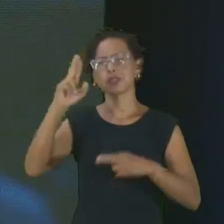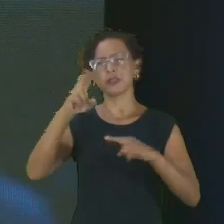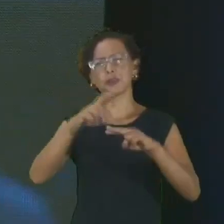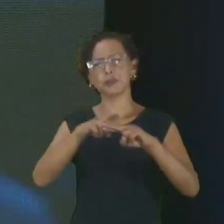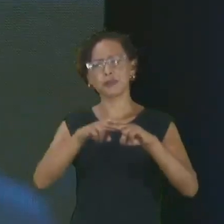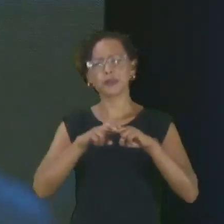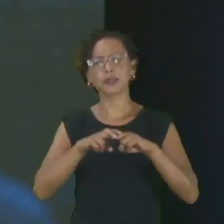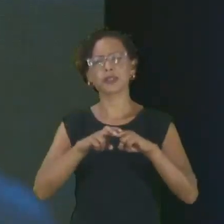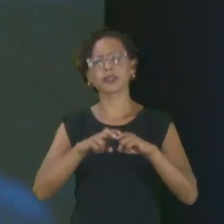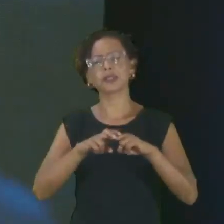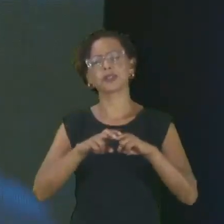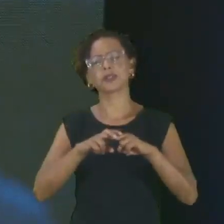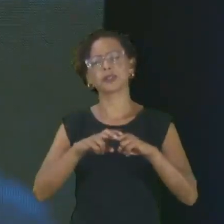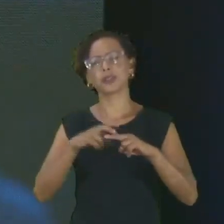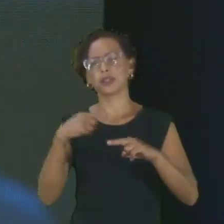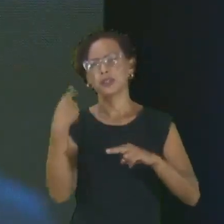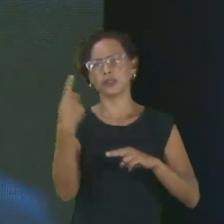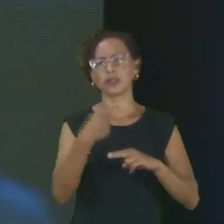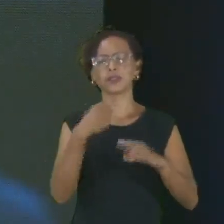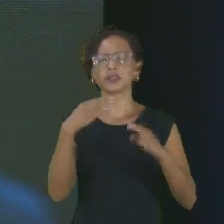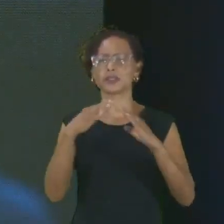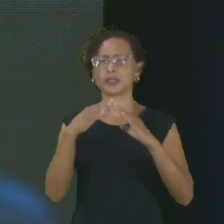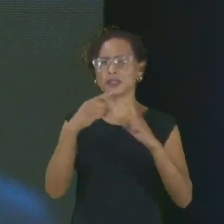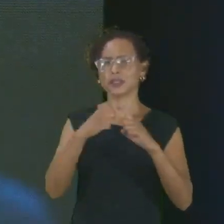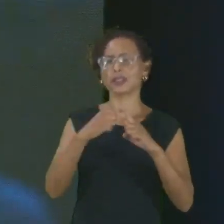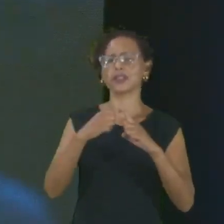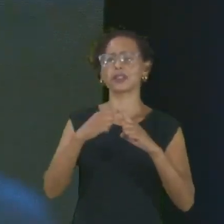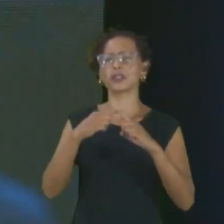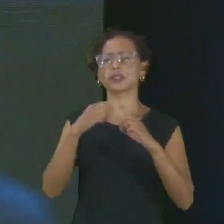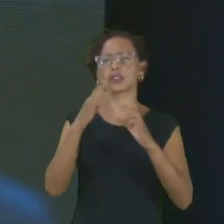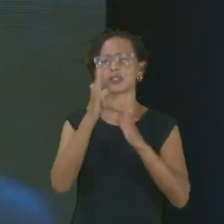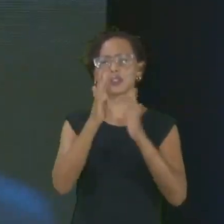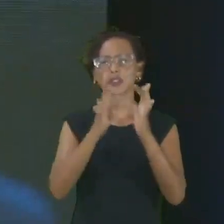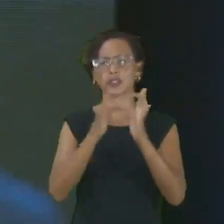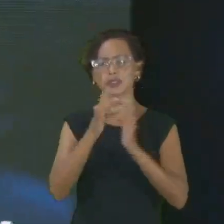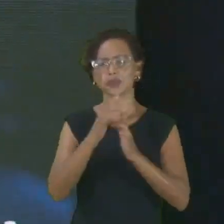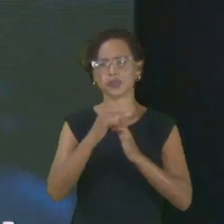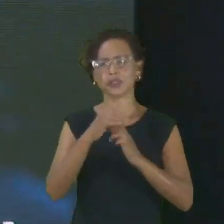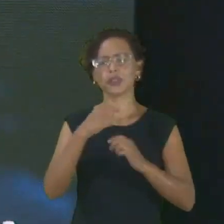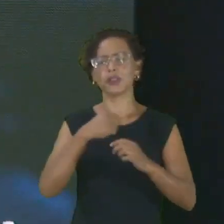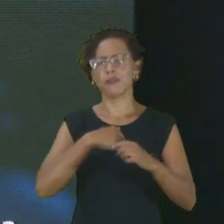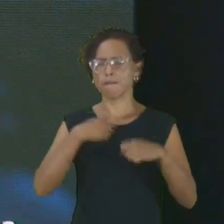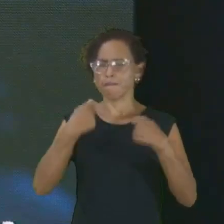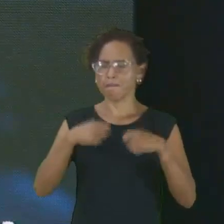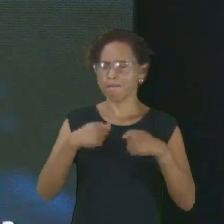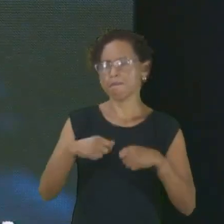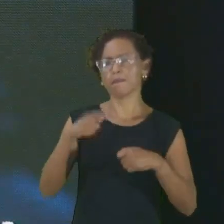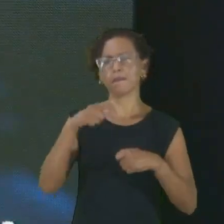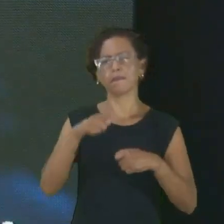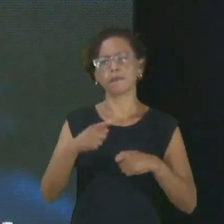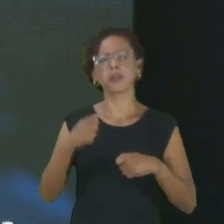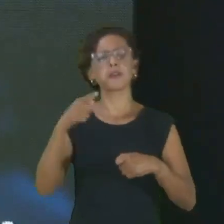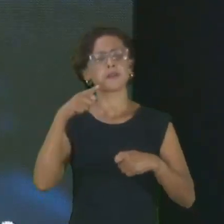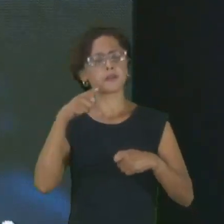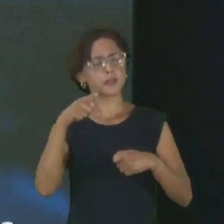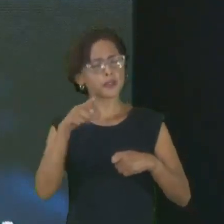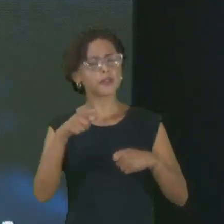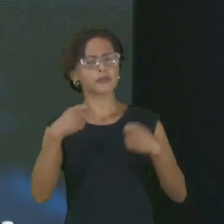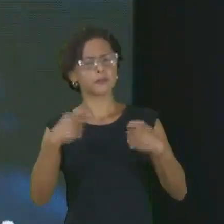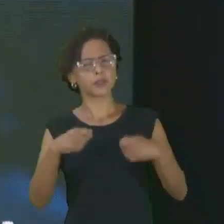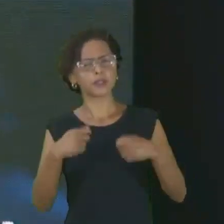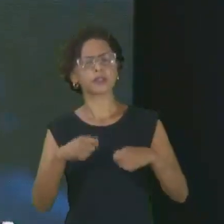somos igreja de Jesus. Eu preciso de você. Você precisa de